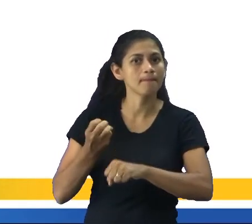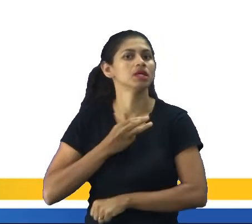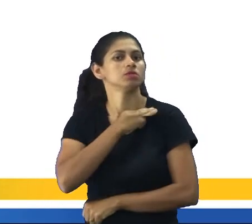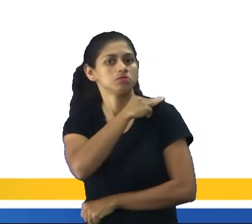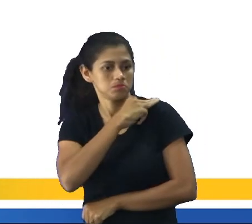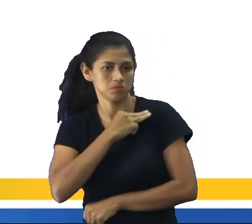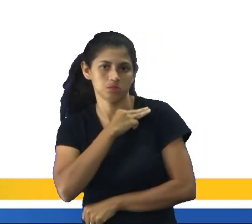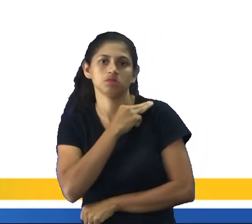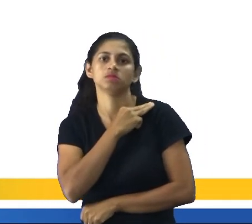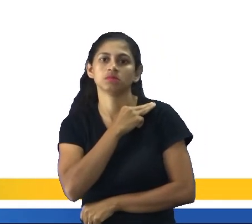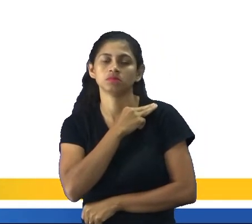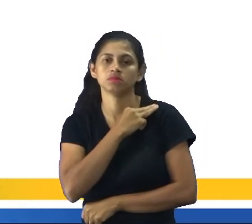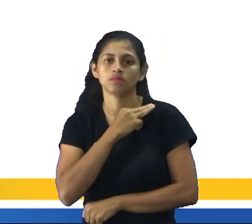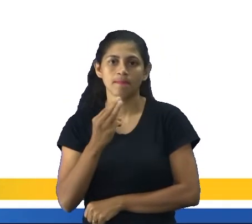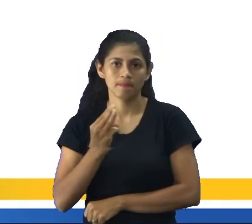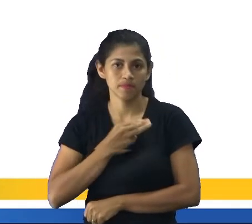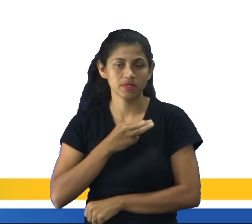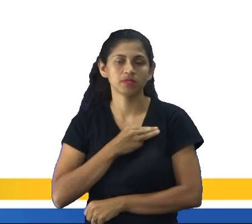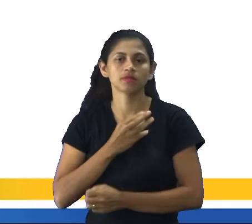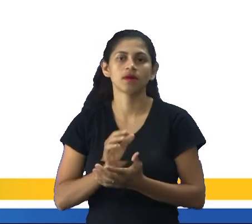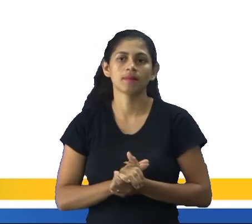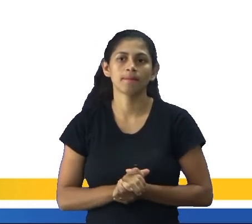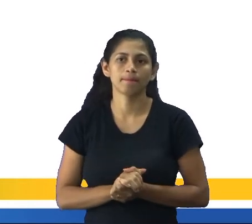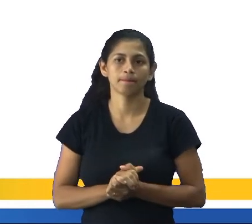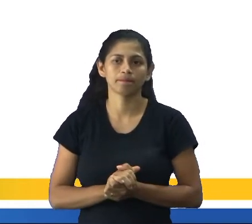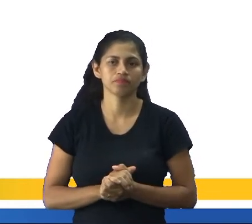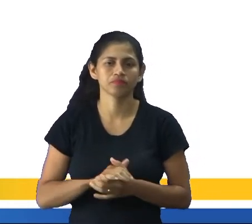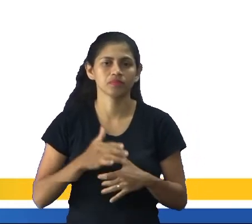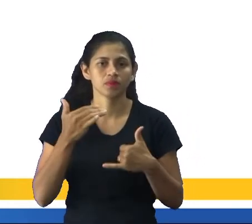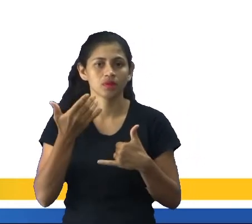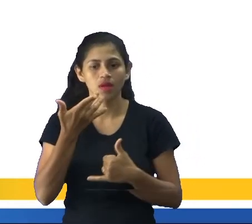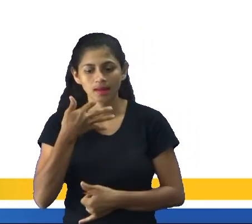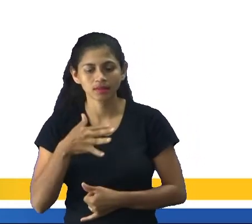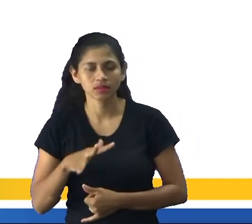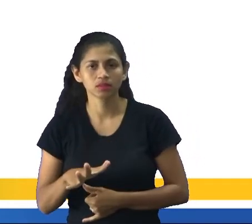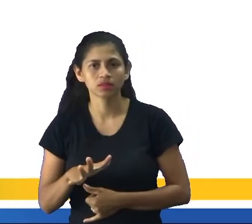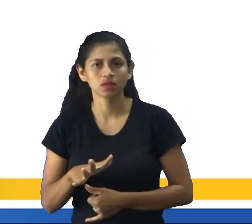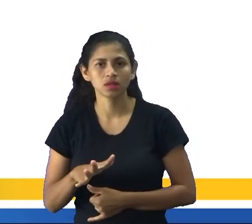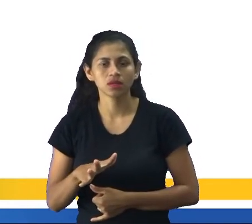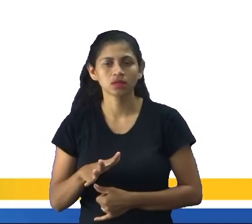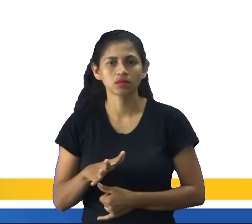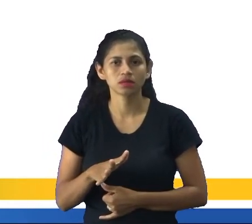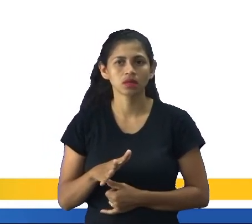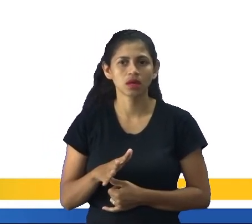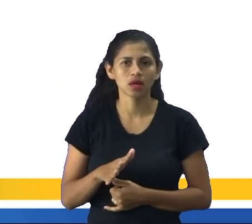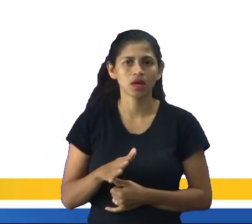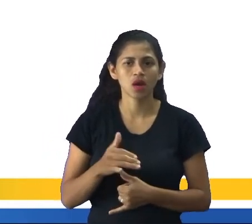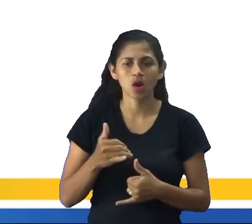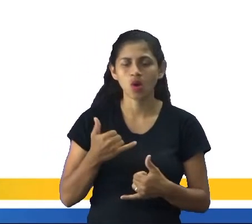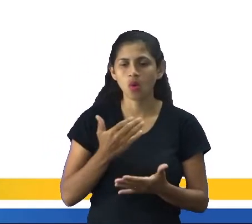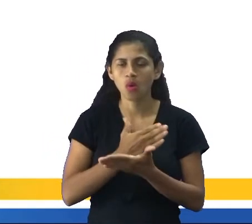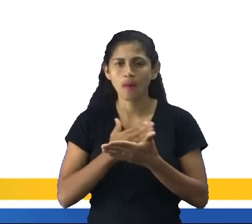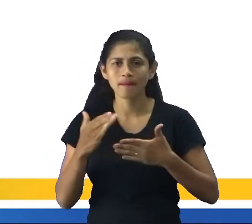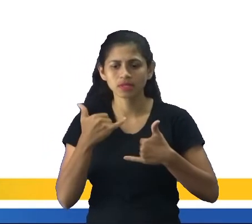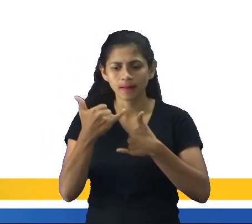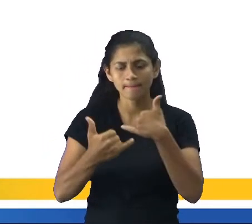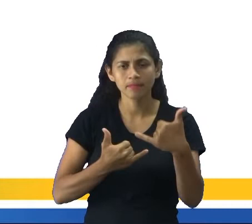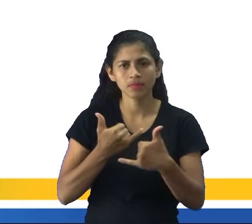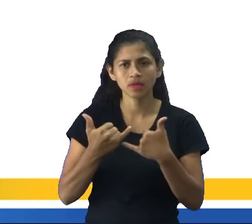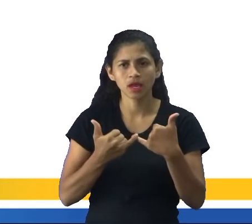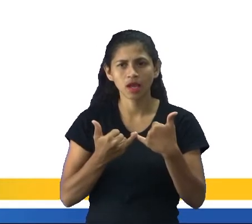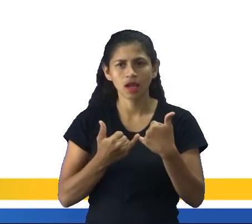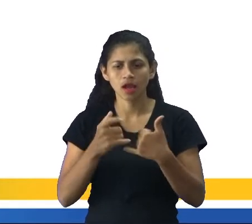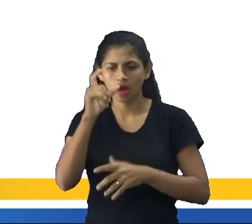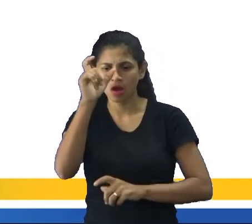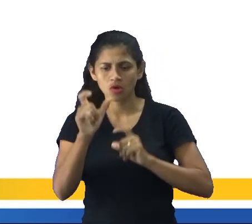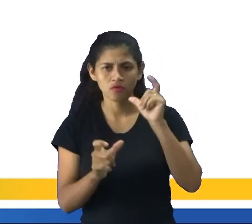um outro direcionamento. As crianças romanas, então, fizeram imitações reduzidas do campo, utilizando pelos